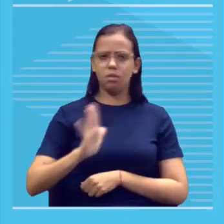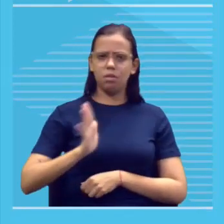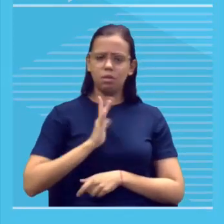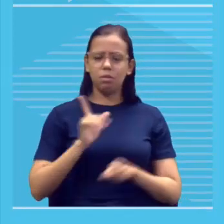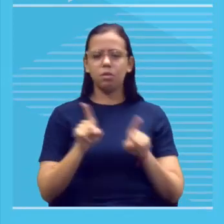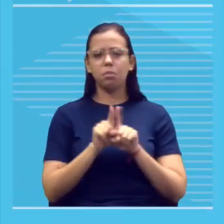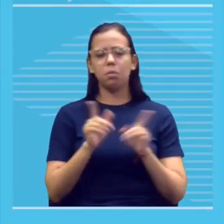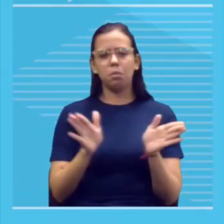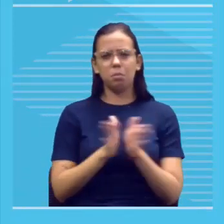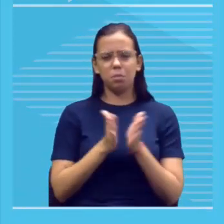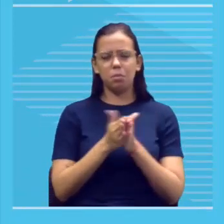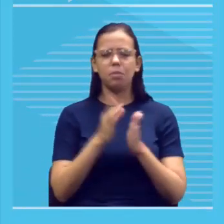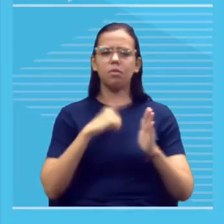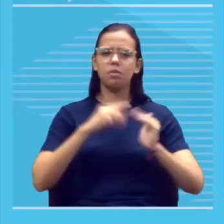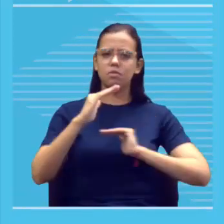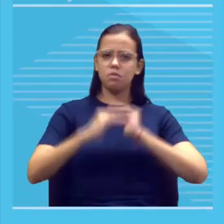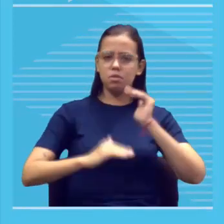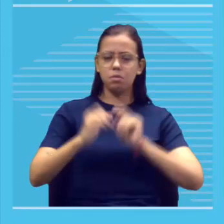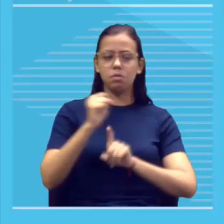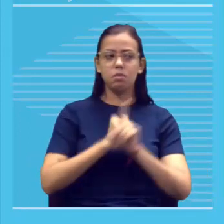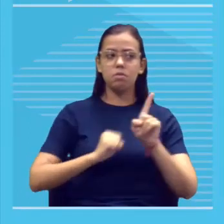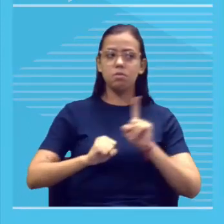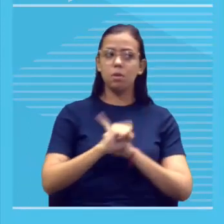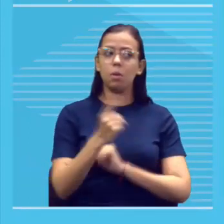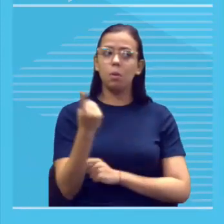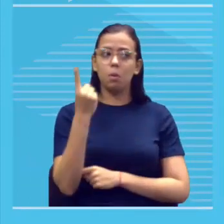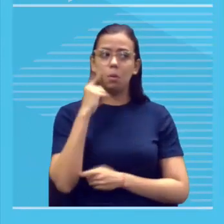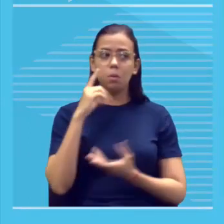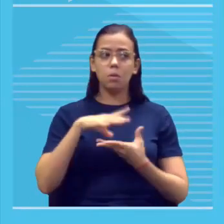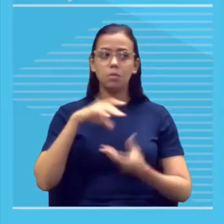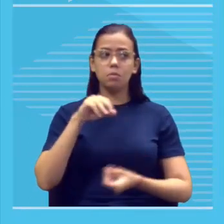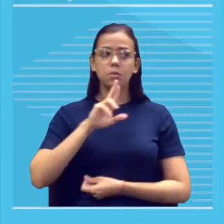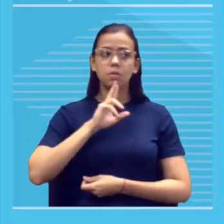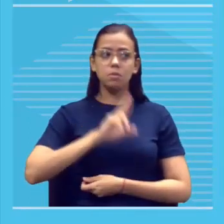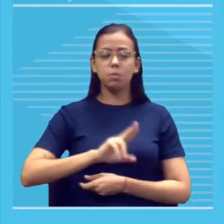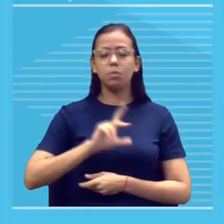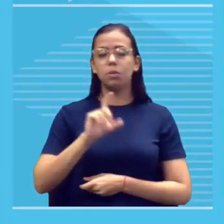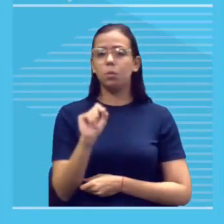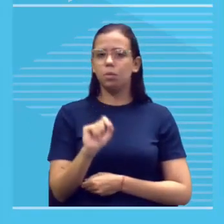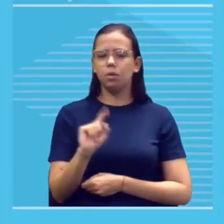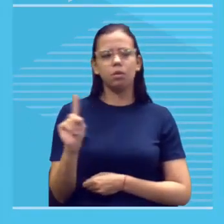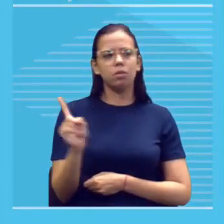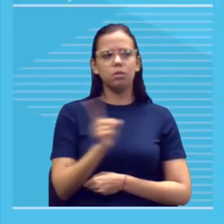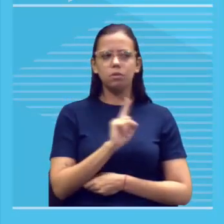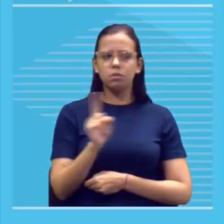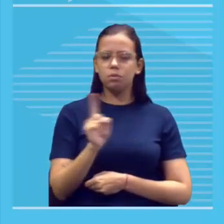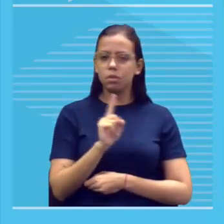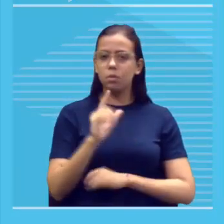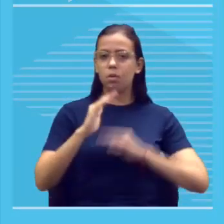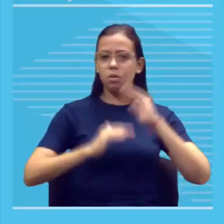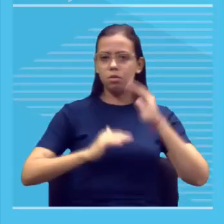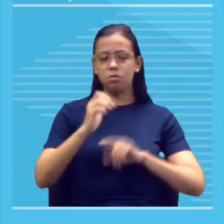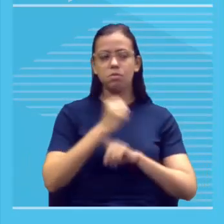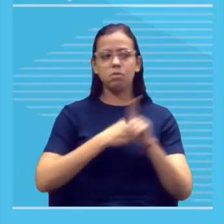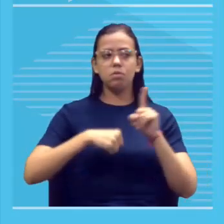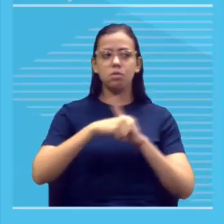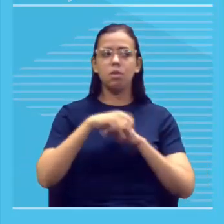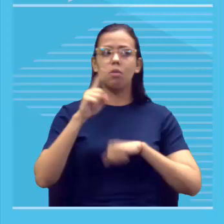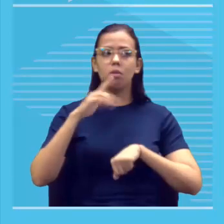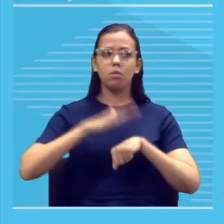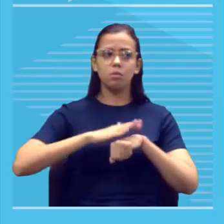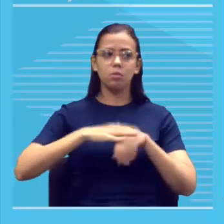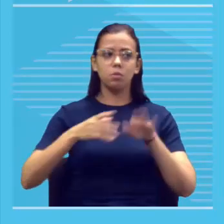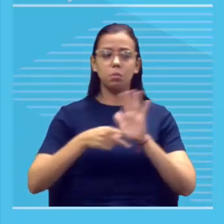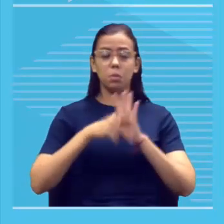desigualdade condições sociais Olha a resposta dos Espíritos não a desigualdade social é